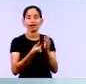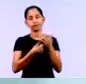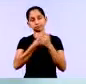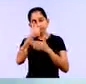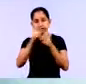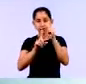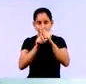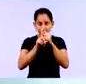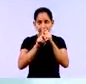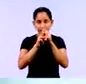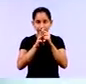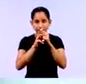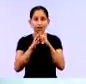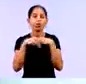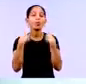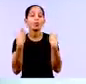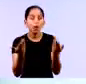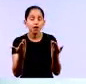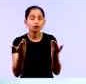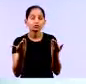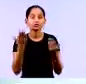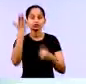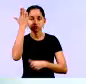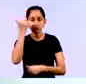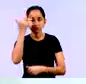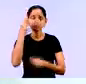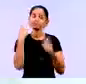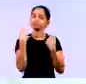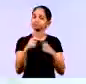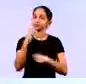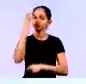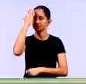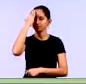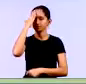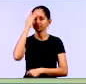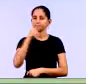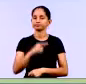partir dessas informações, me possibilita isso, ok?